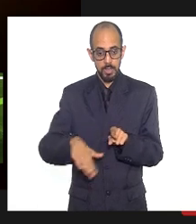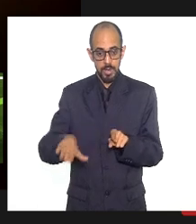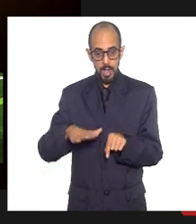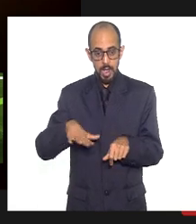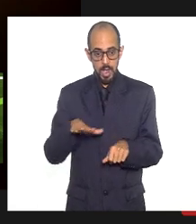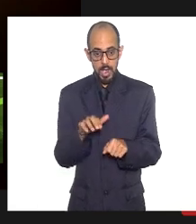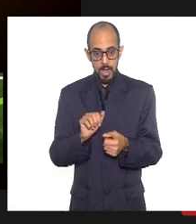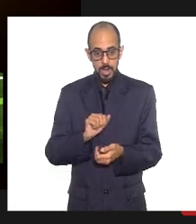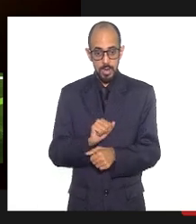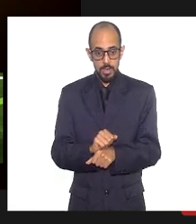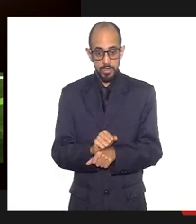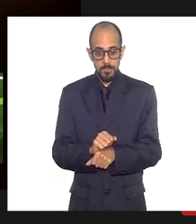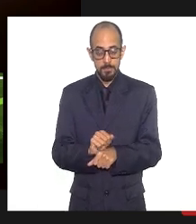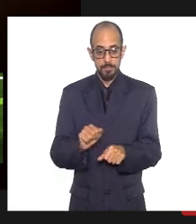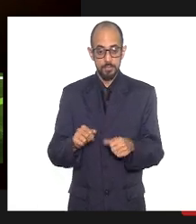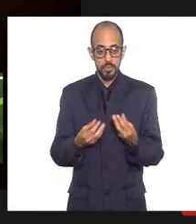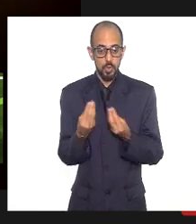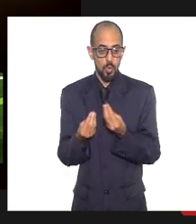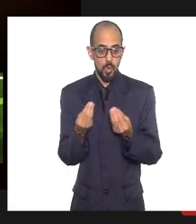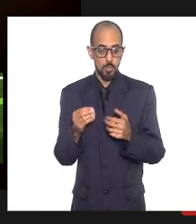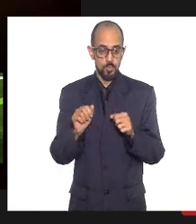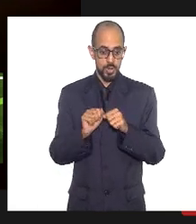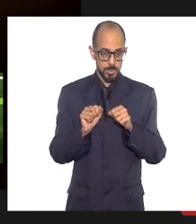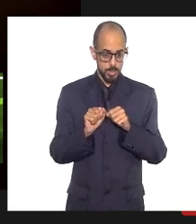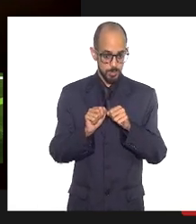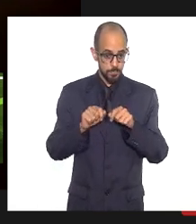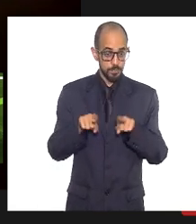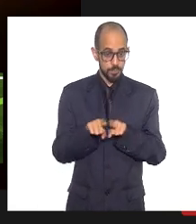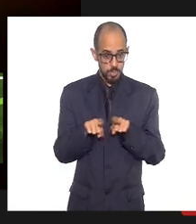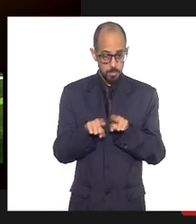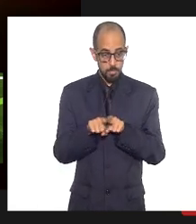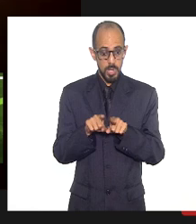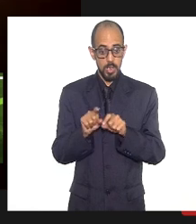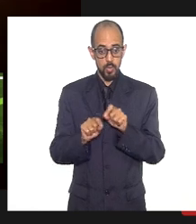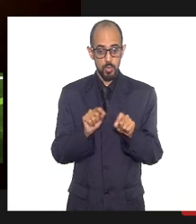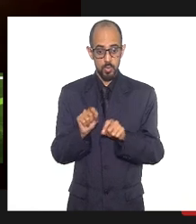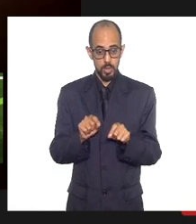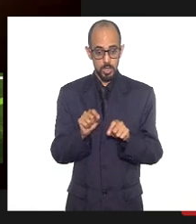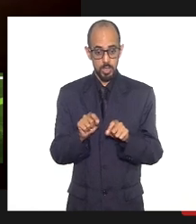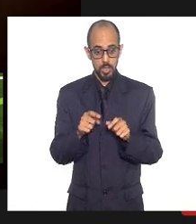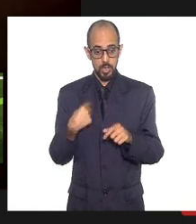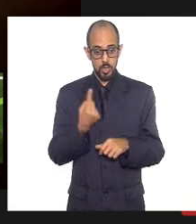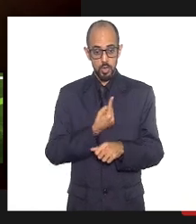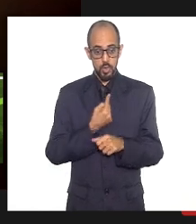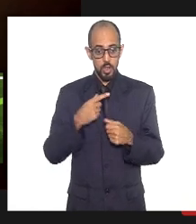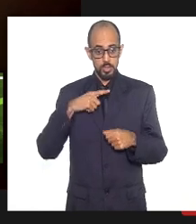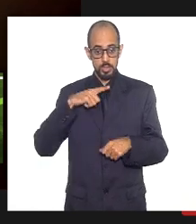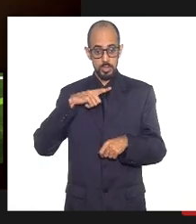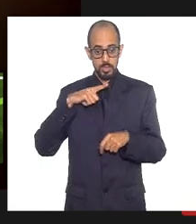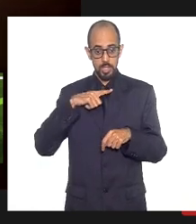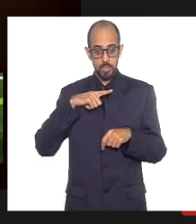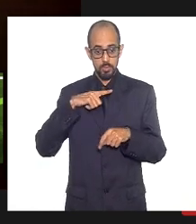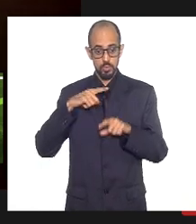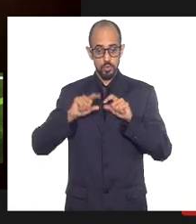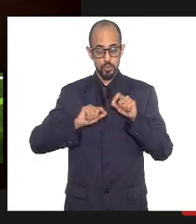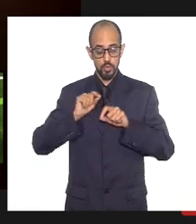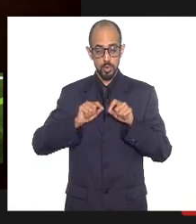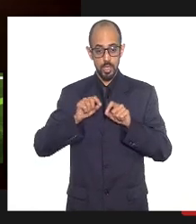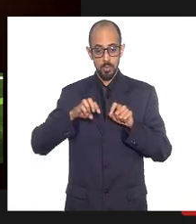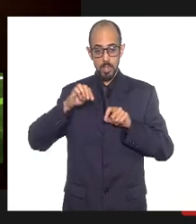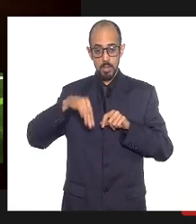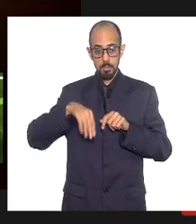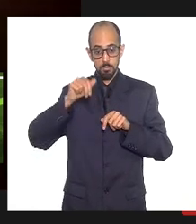que está se podendo fazer. Além disso, nós temos aqui uma minuta